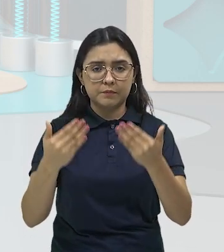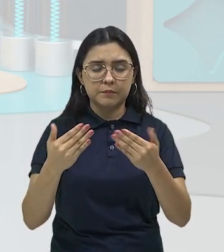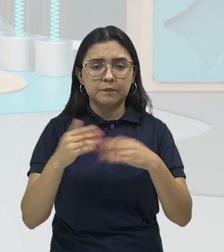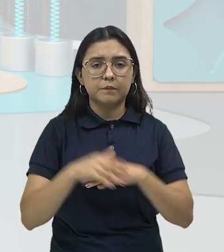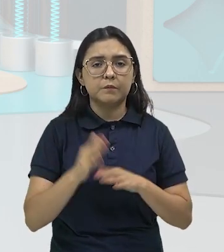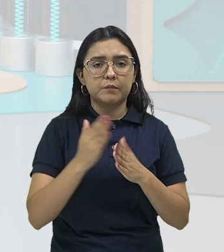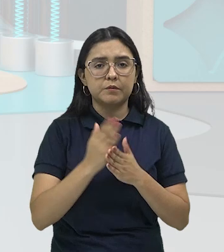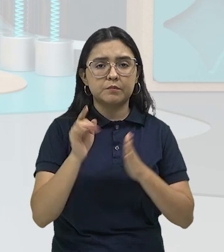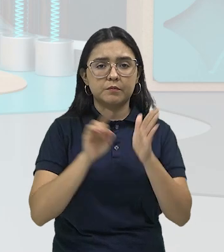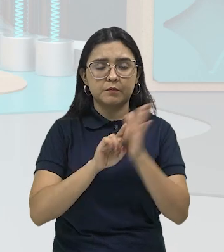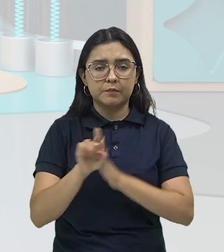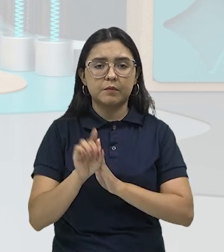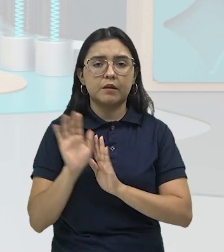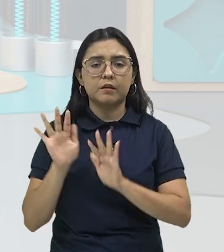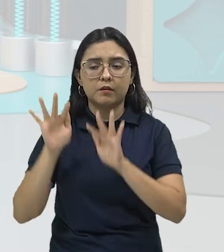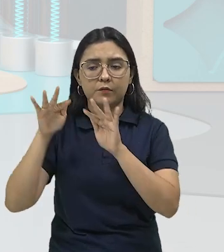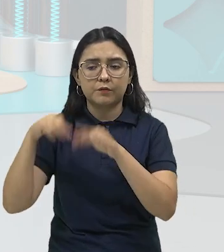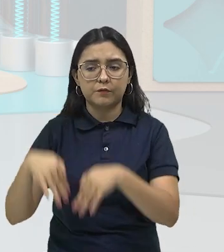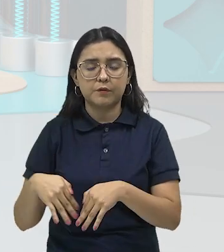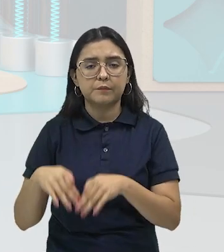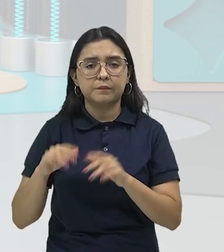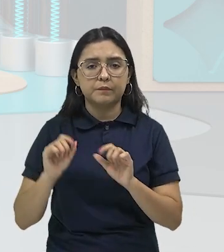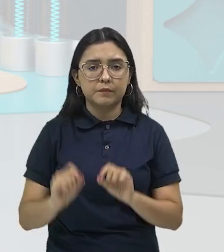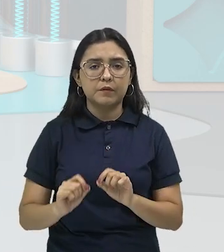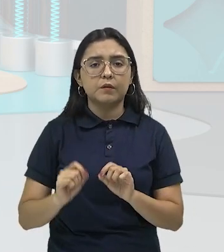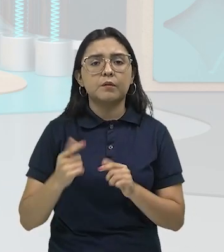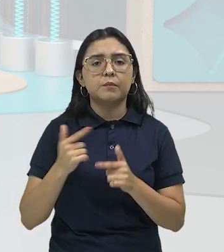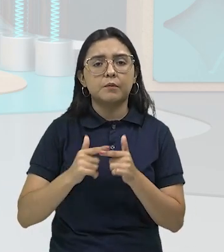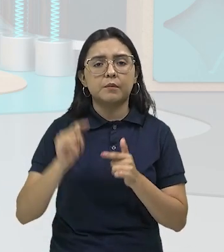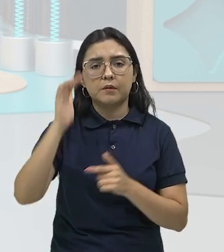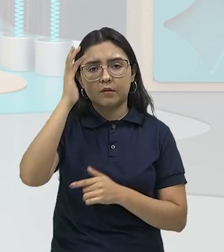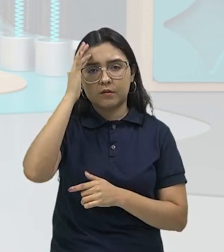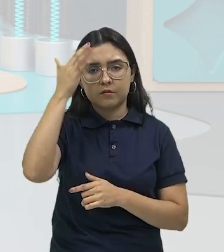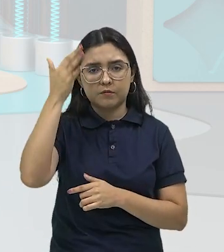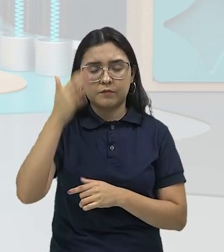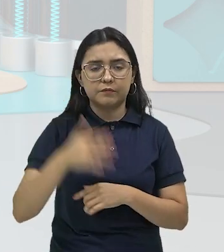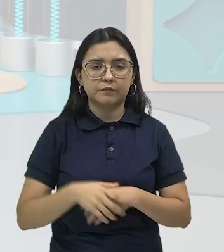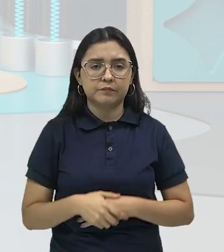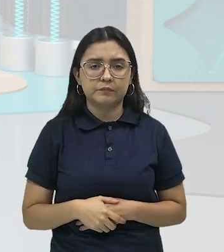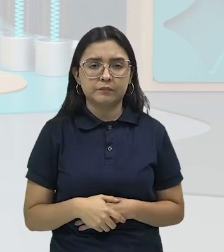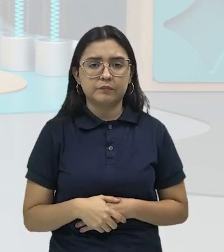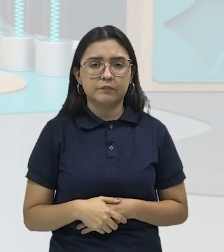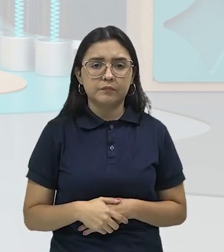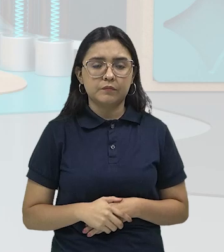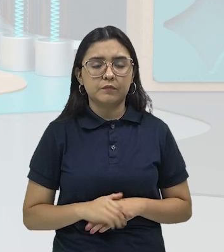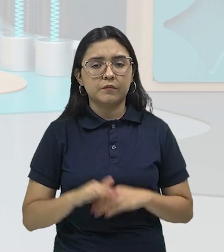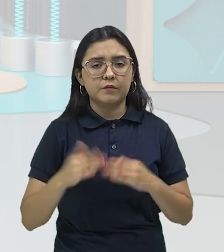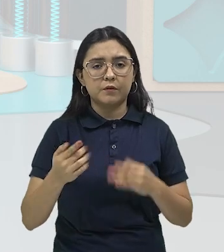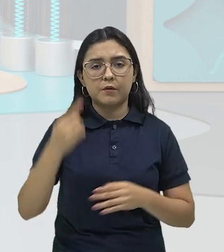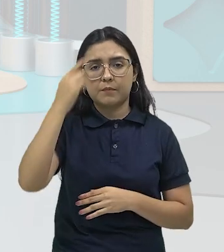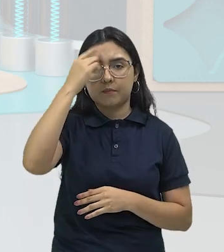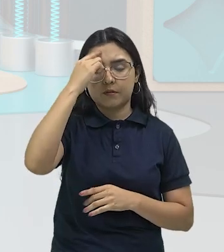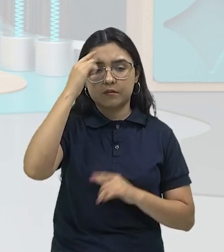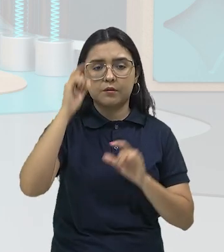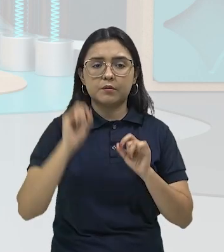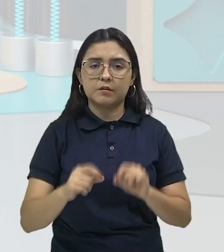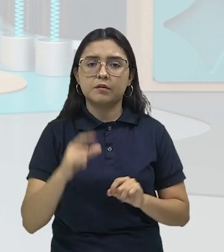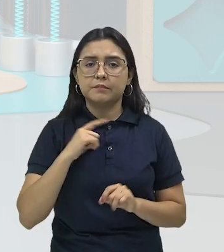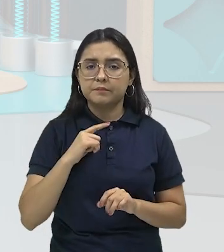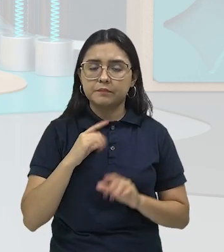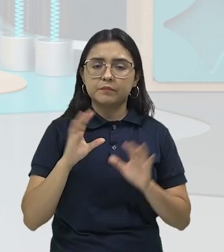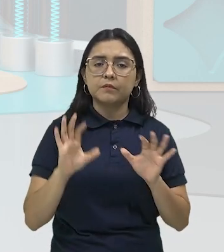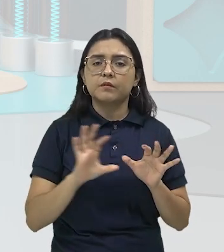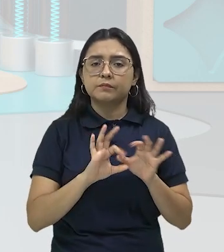indagação para chegar no fim dando uma solução que acredita ser a mais adequada. Isso é pensar as relações entre as partes do